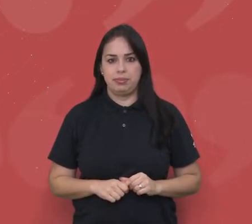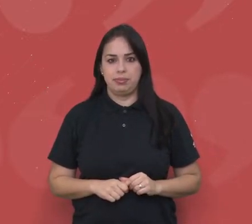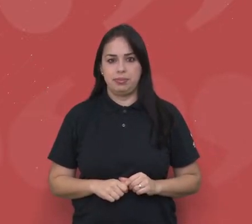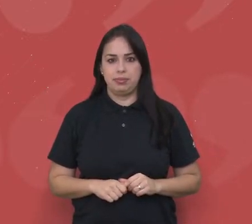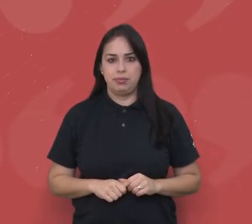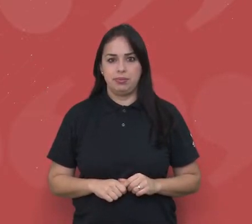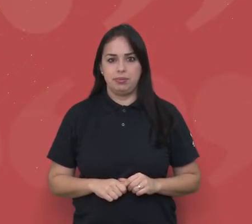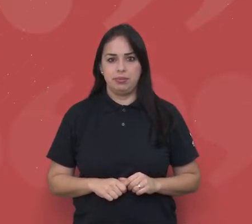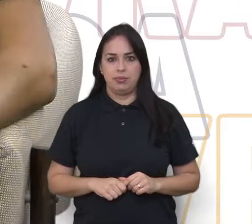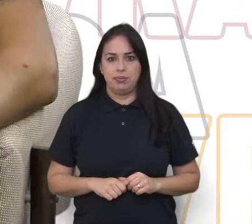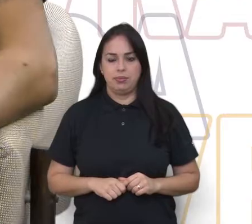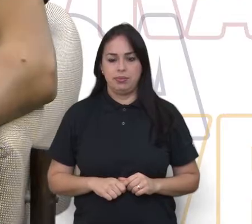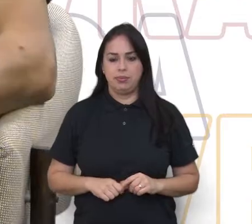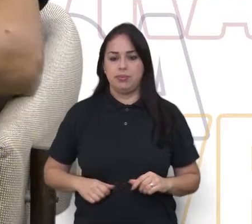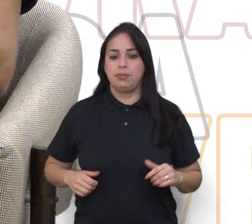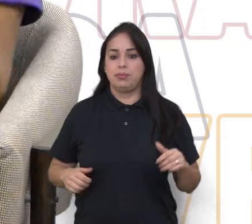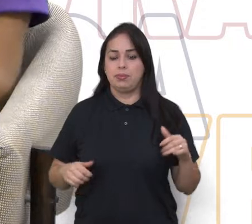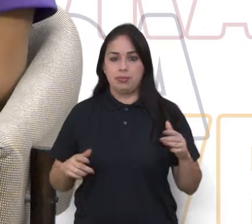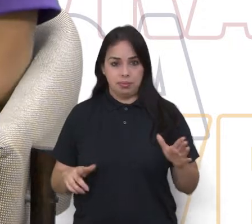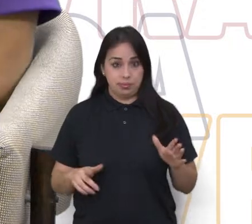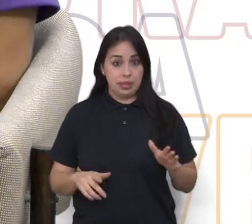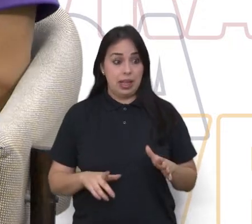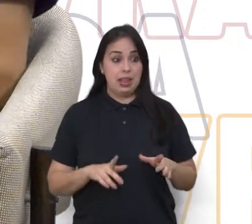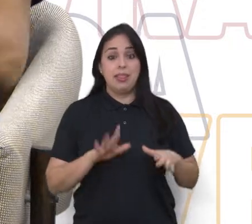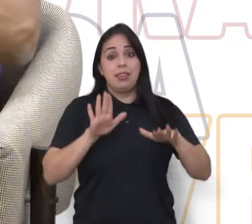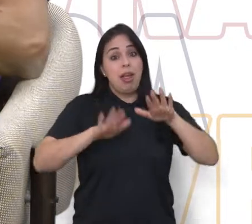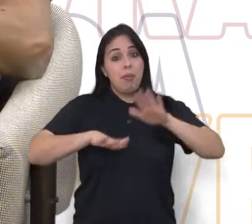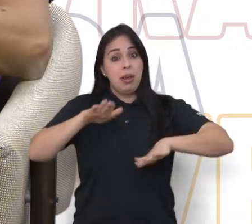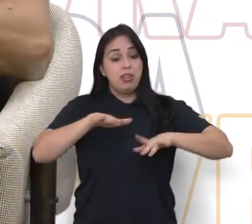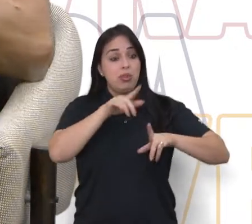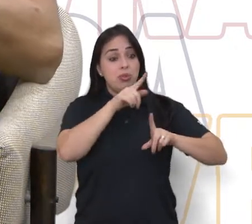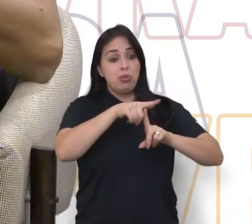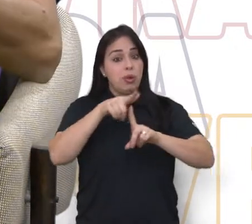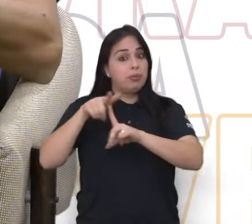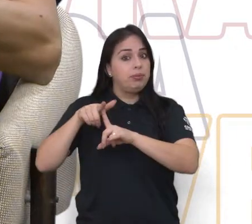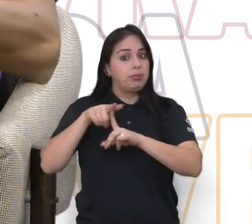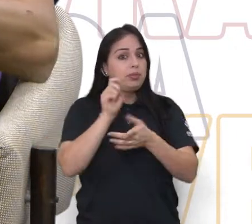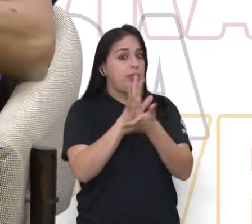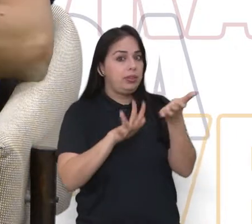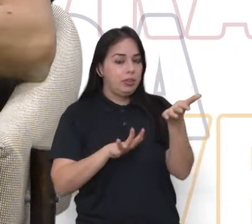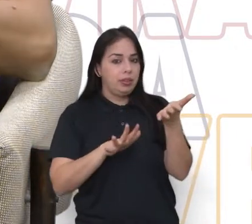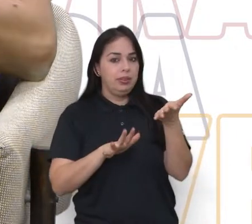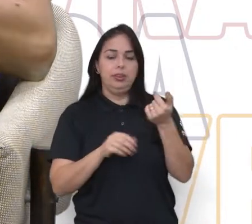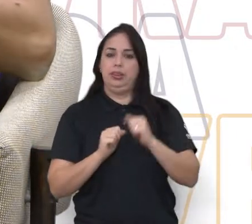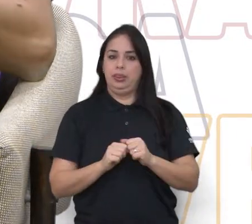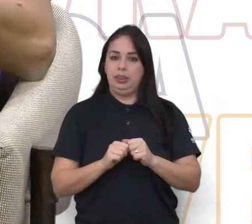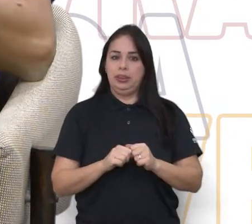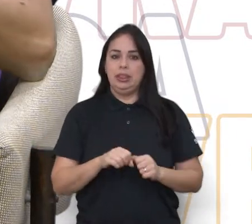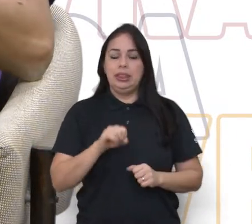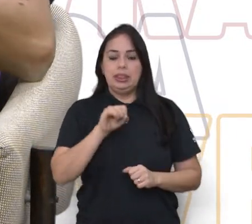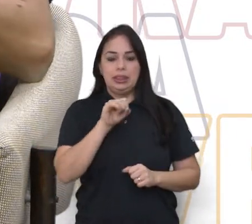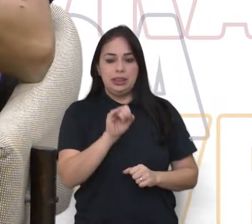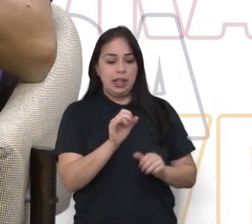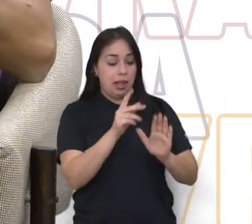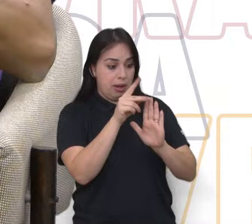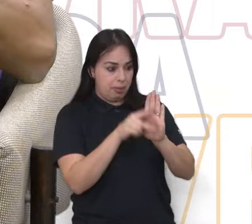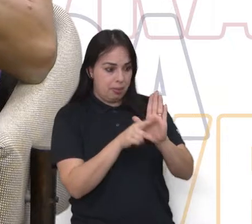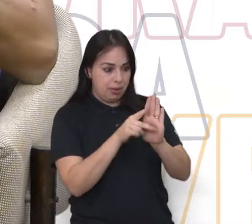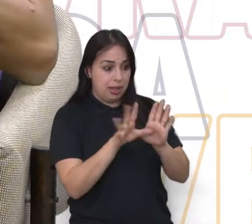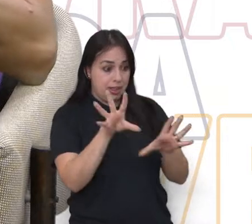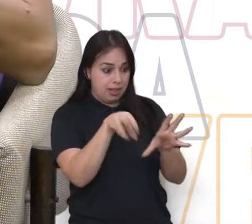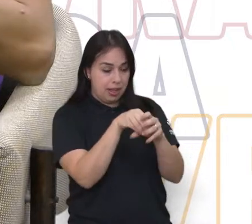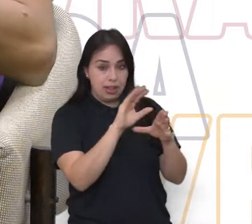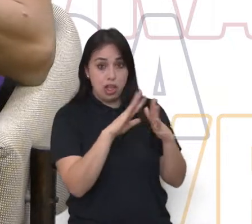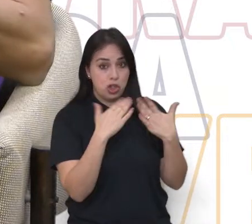a construção? Bom, cada tipo de atividade que a gente realiza, os instrumentos têm um destino. Se o projeto é realizado dentro